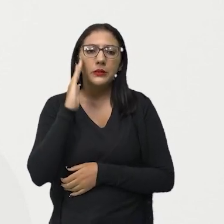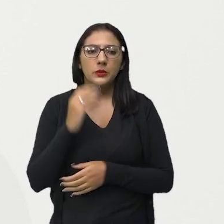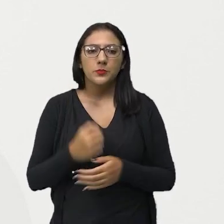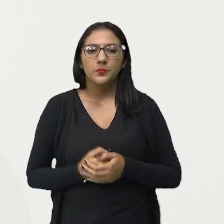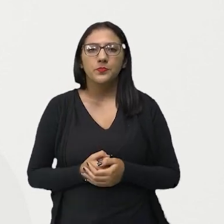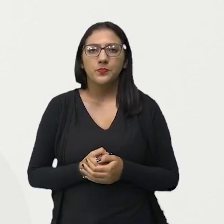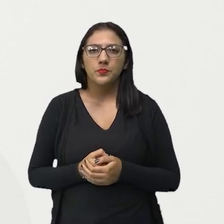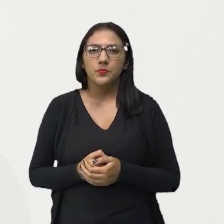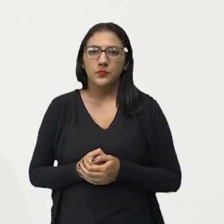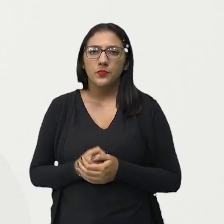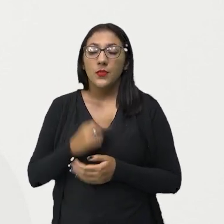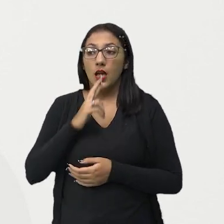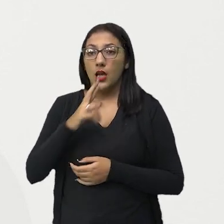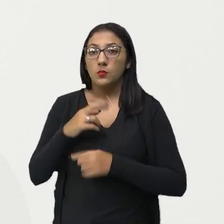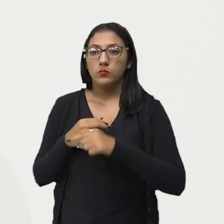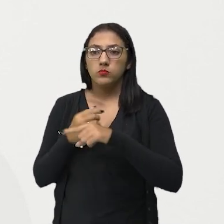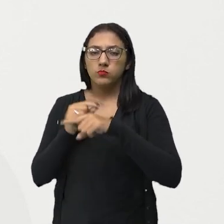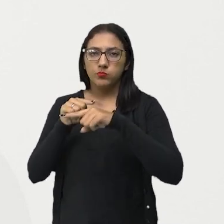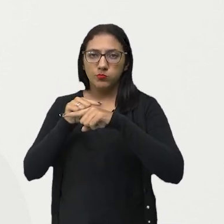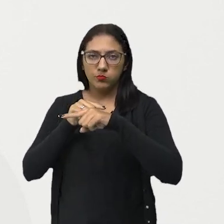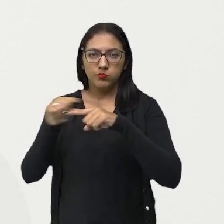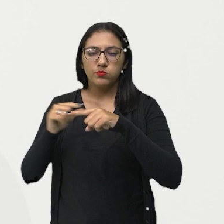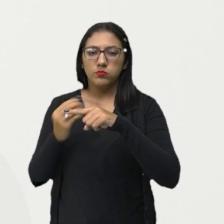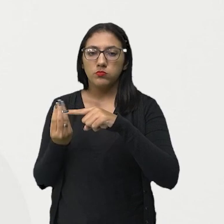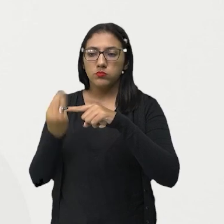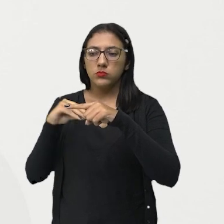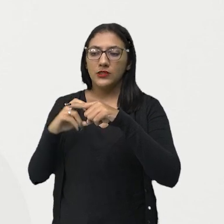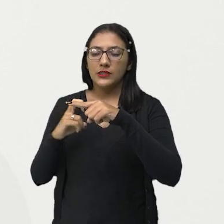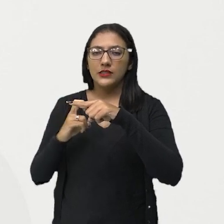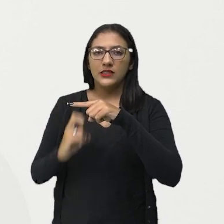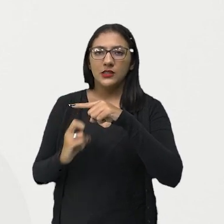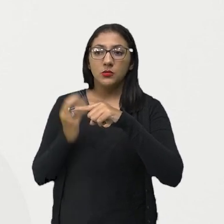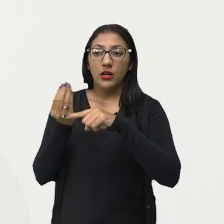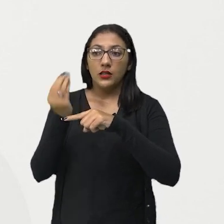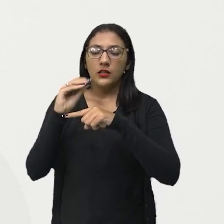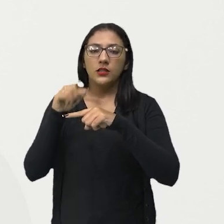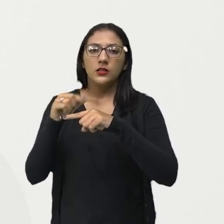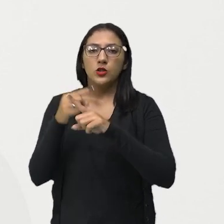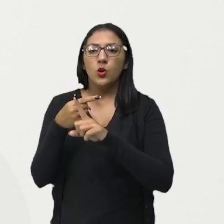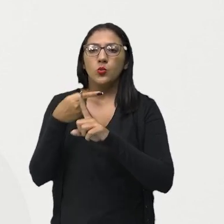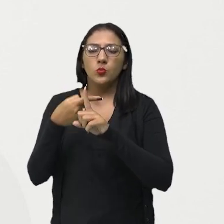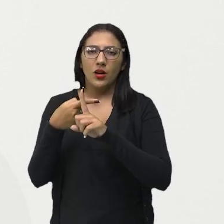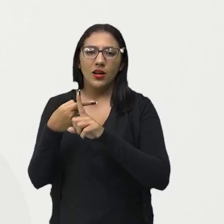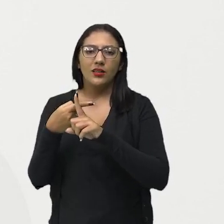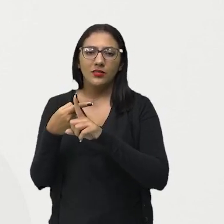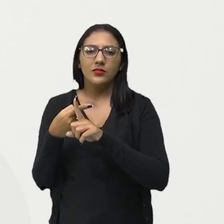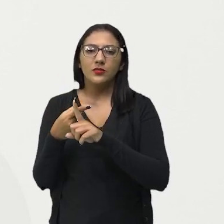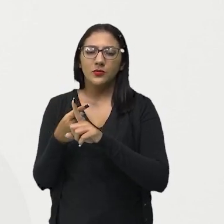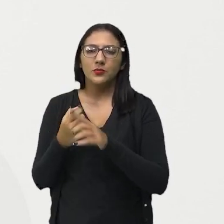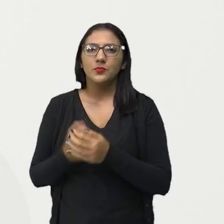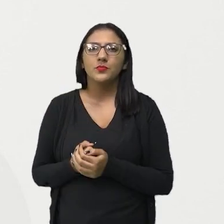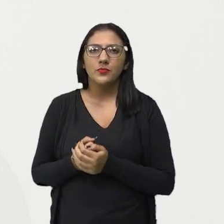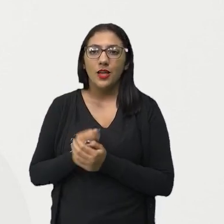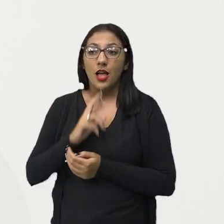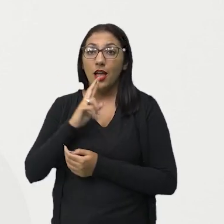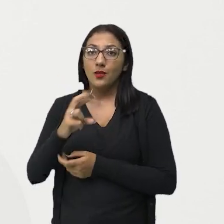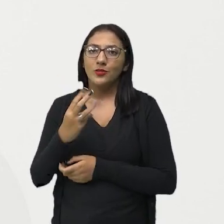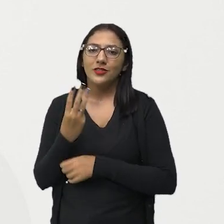Repete o nosso denominador. 1 somado com 2, resposta